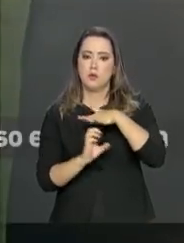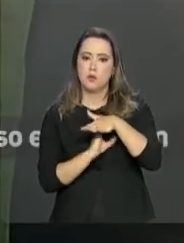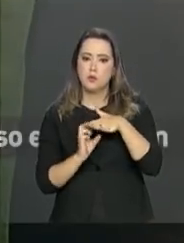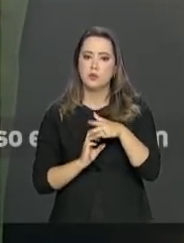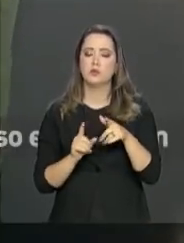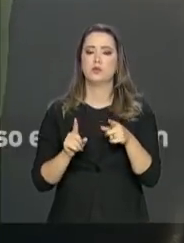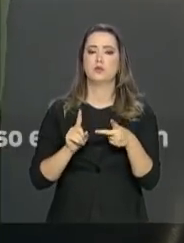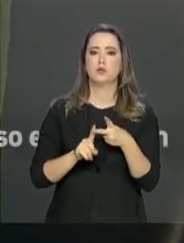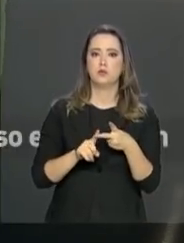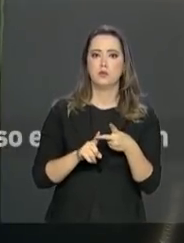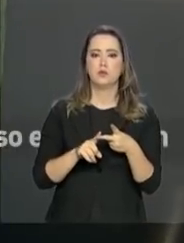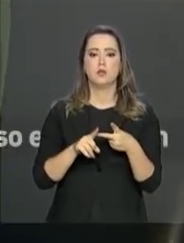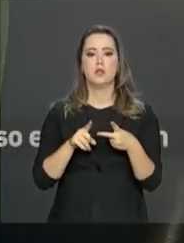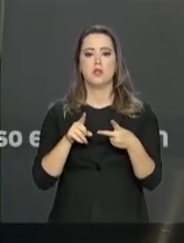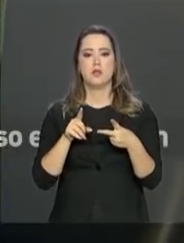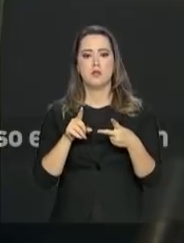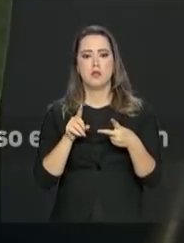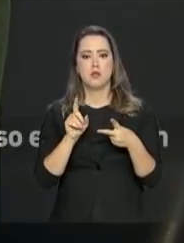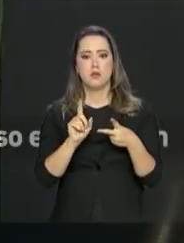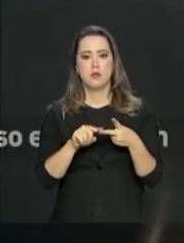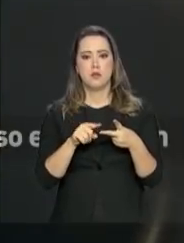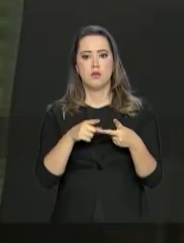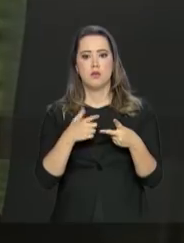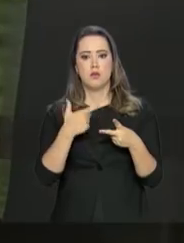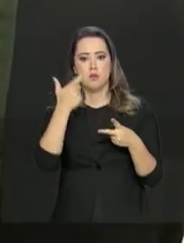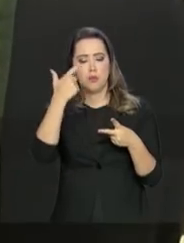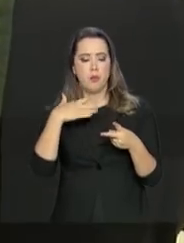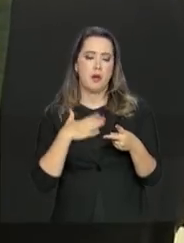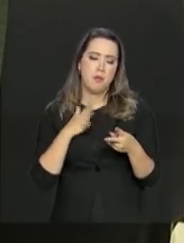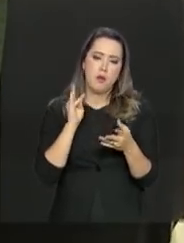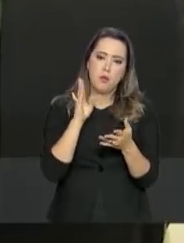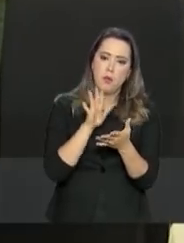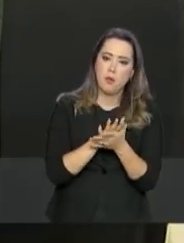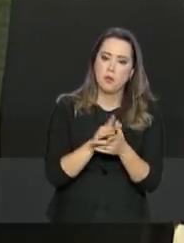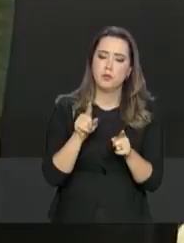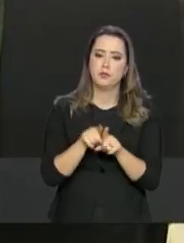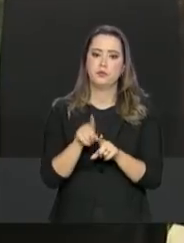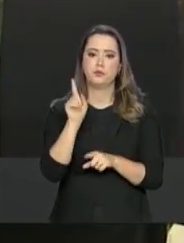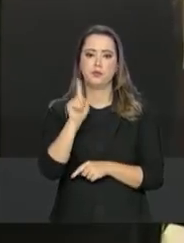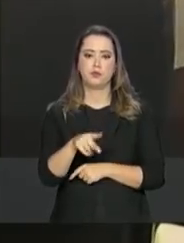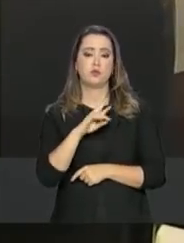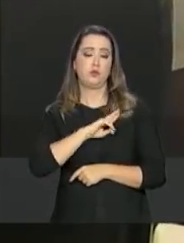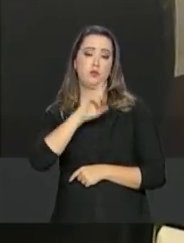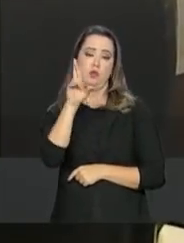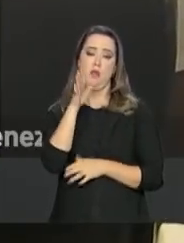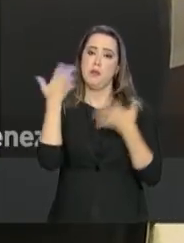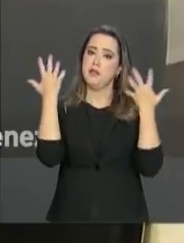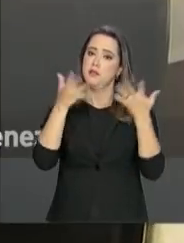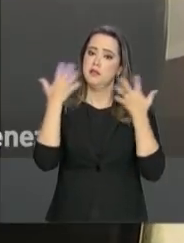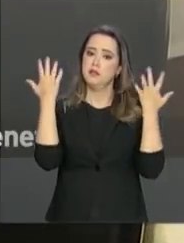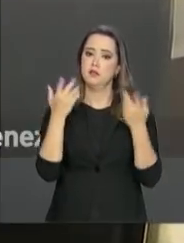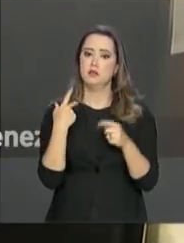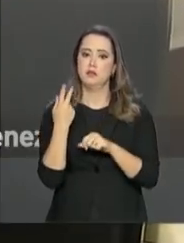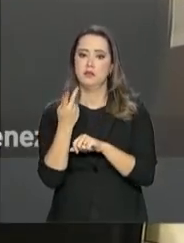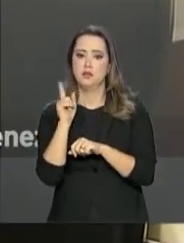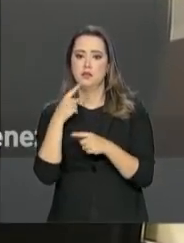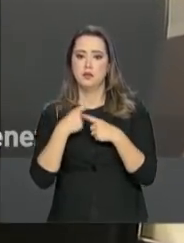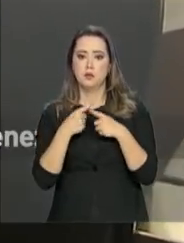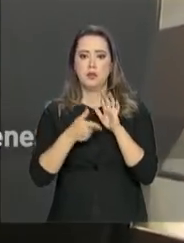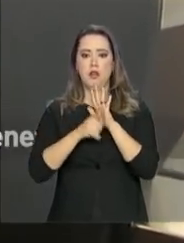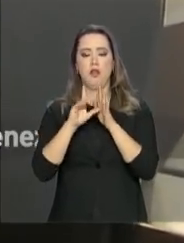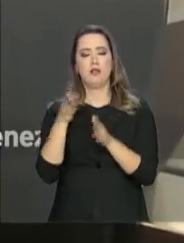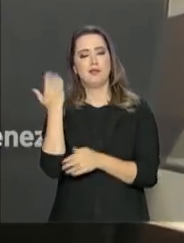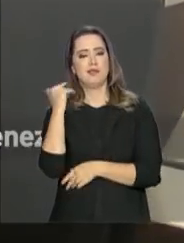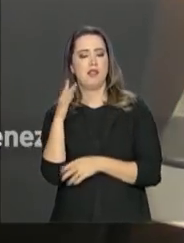emprego nervoso e persona é terra apresenta na ilha puná para o campeão moral dá uma tristeza